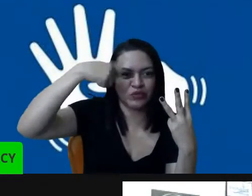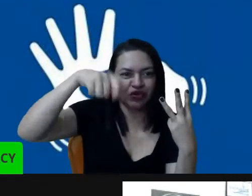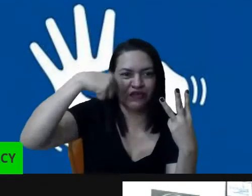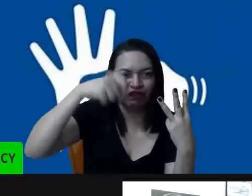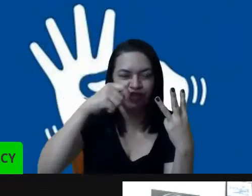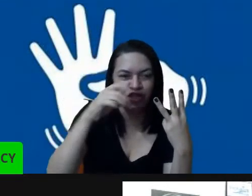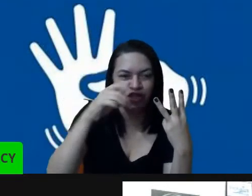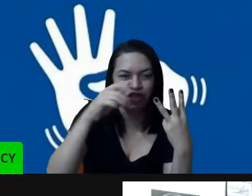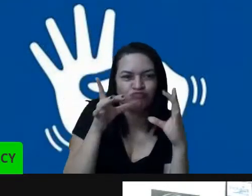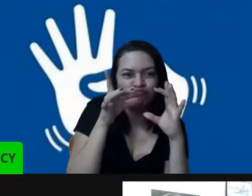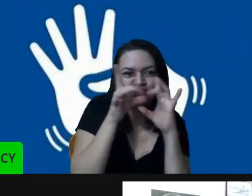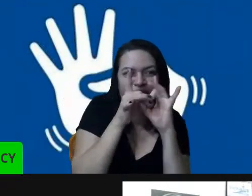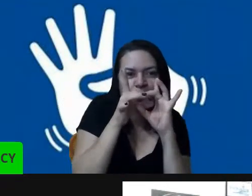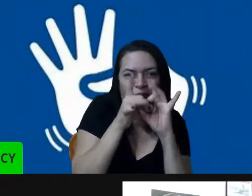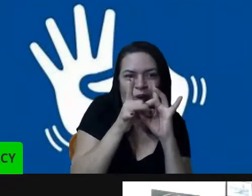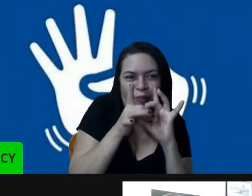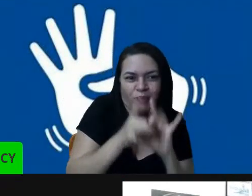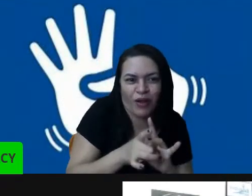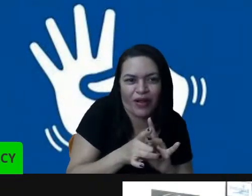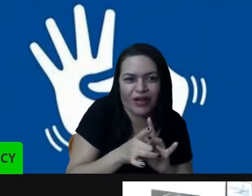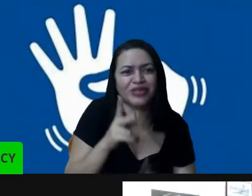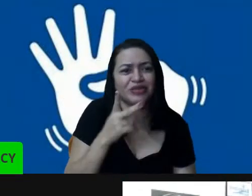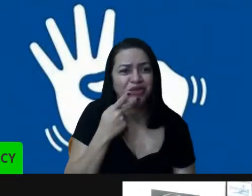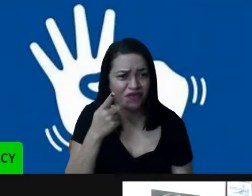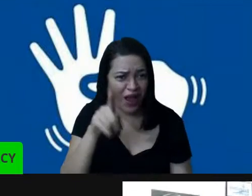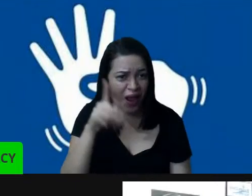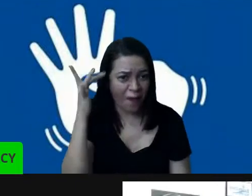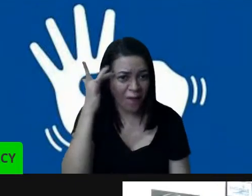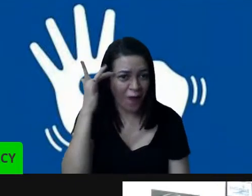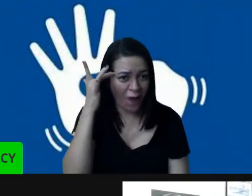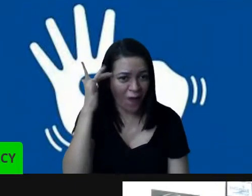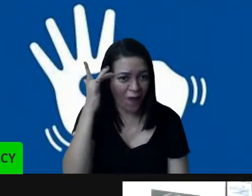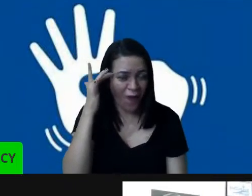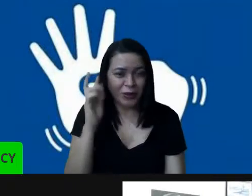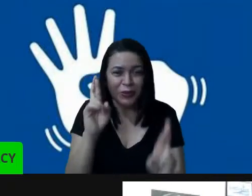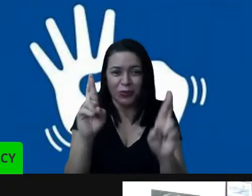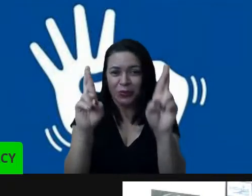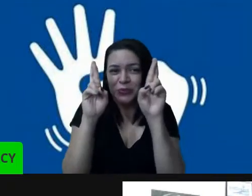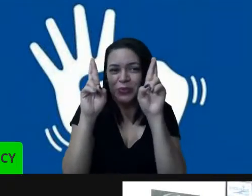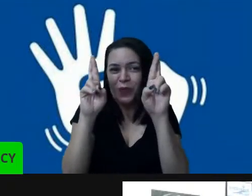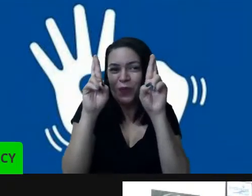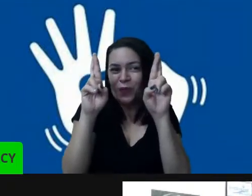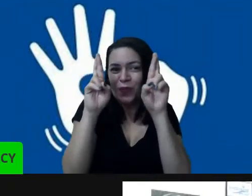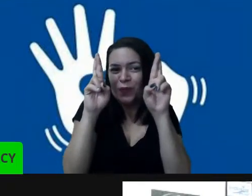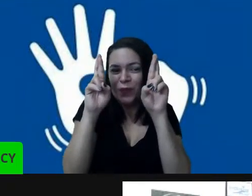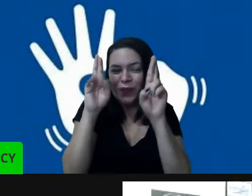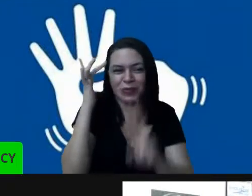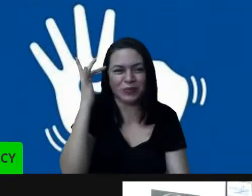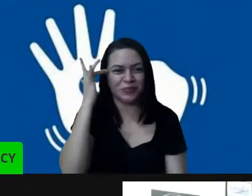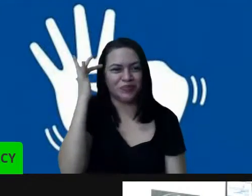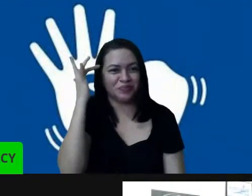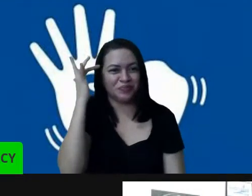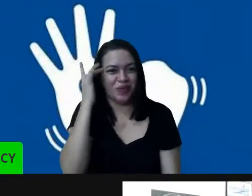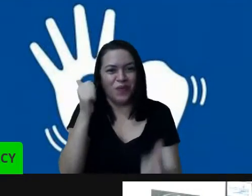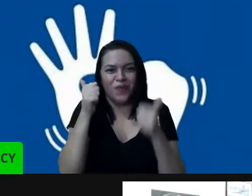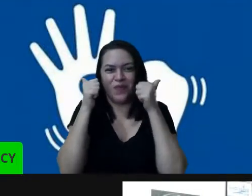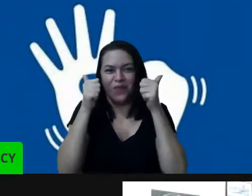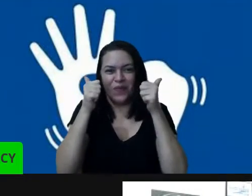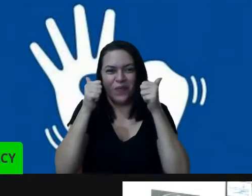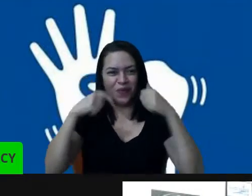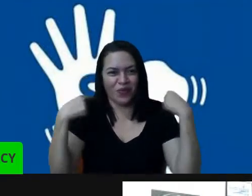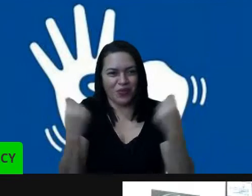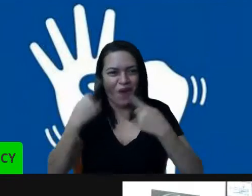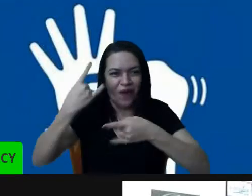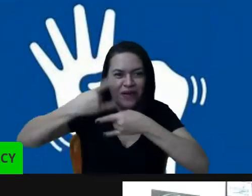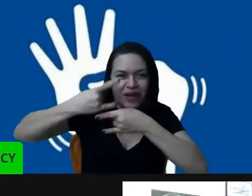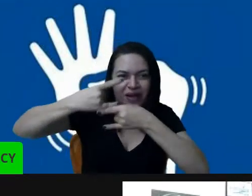gente fala de modinha, tomara que a moda pegue. Eu torço para que essa moda pegue mesmo. Porque, assim, a gente já